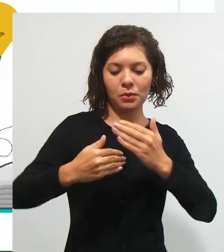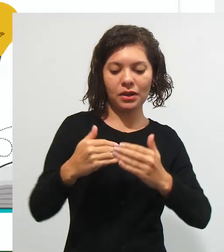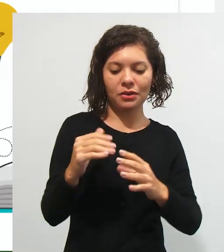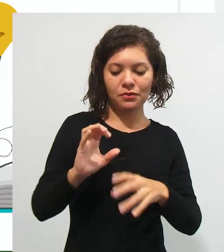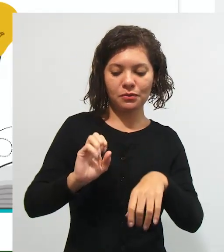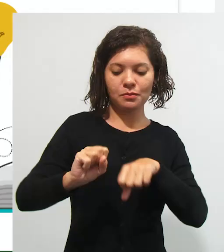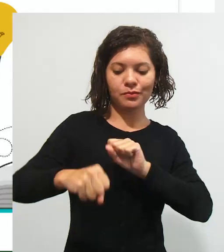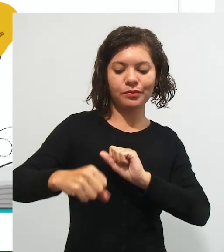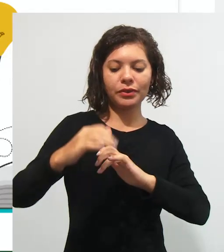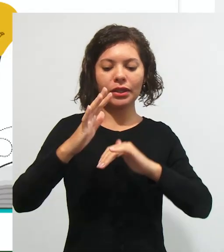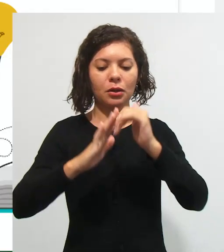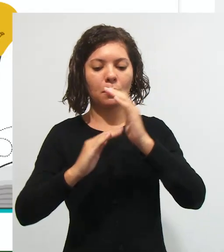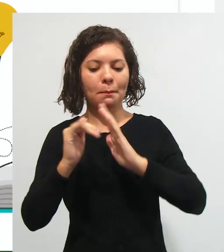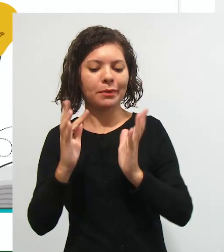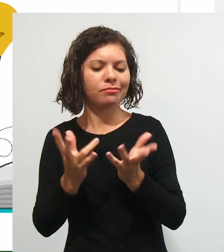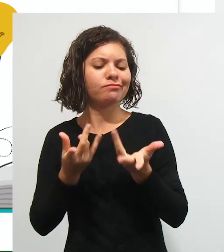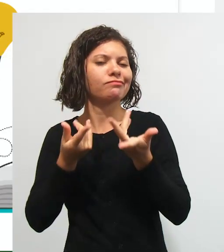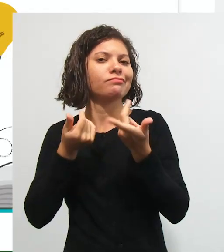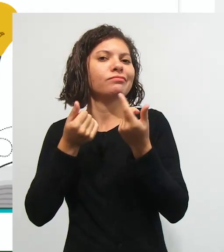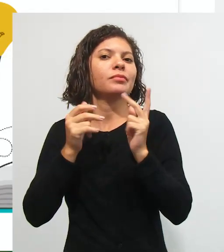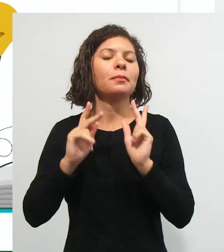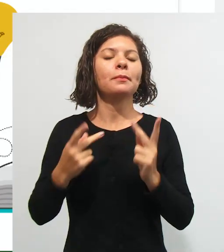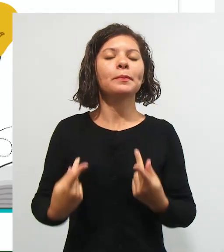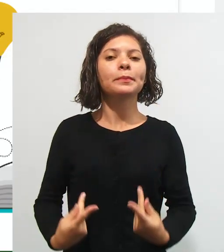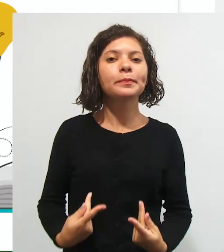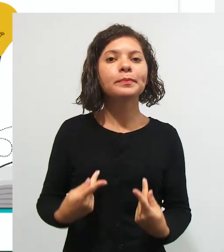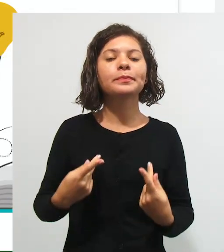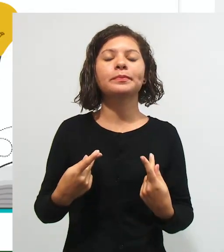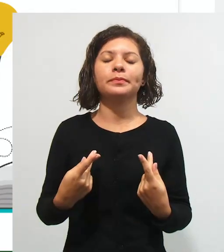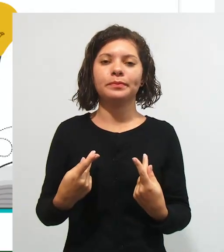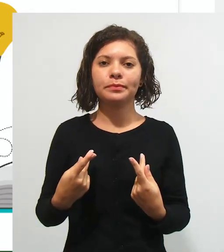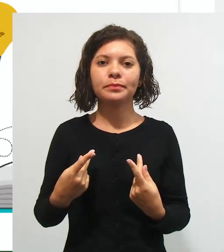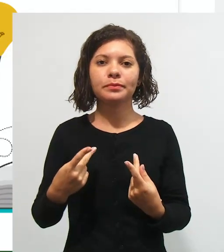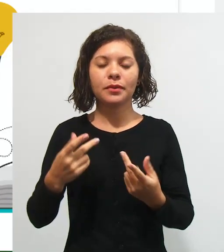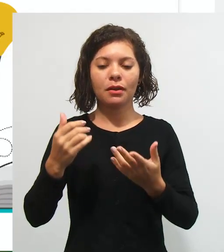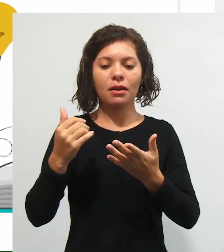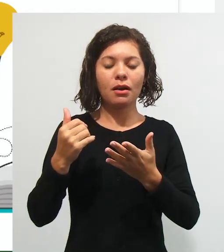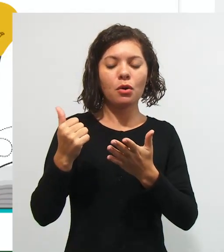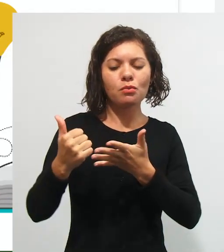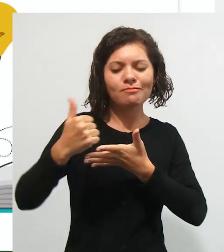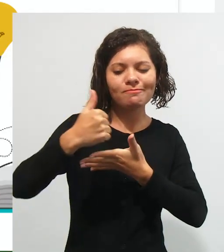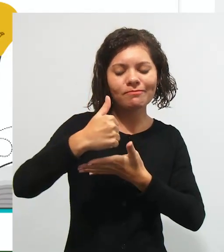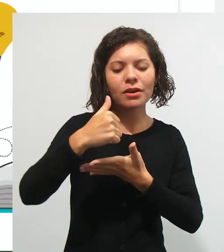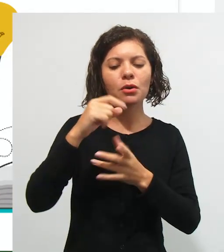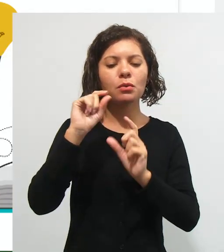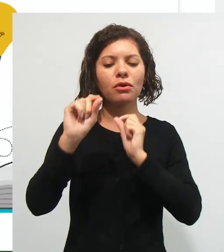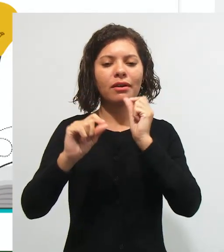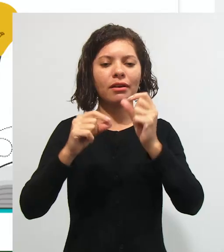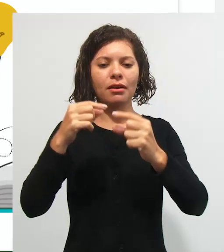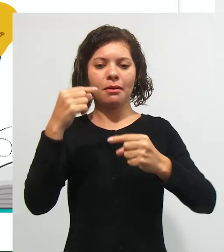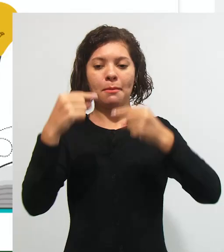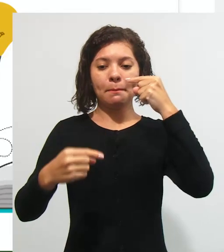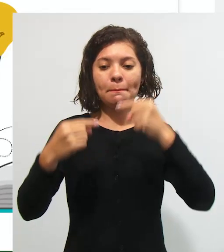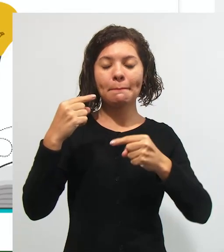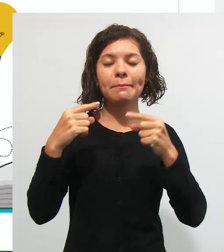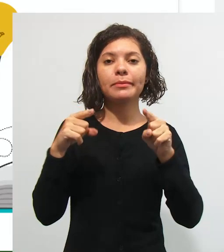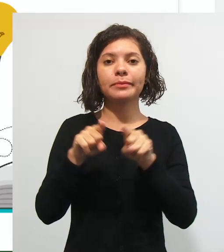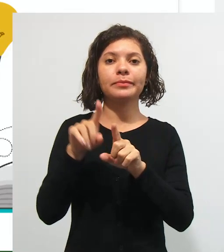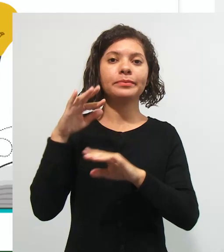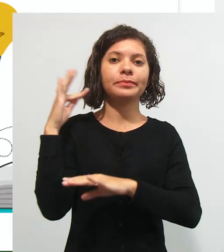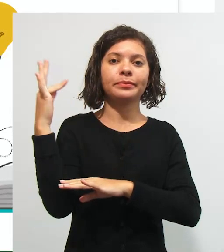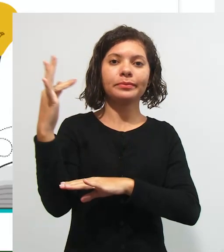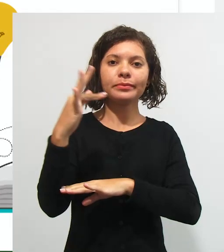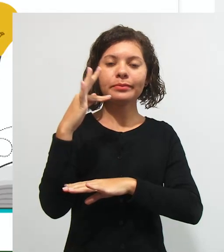competência humana com qualidade formal e política, encontrando no conhecimento inovador a